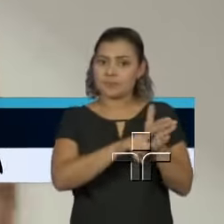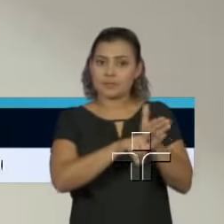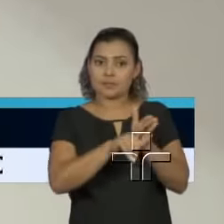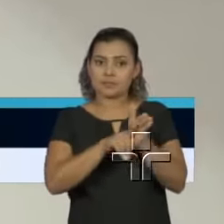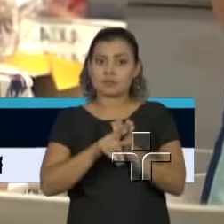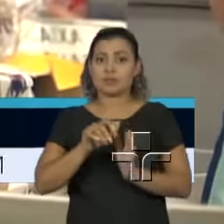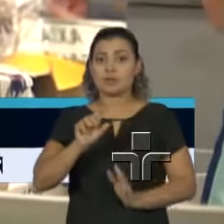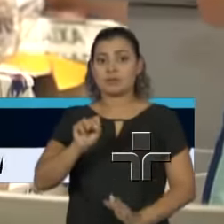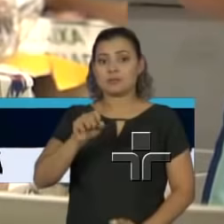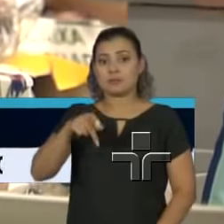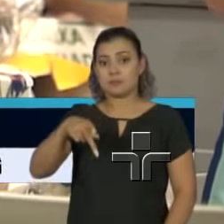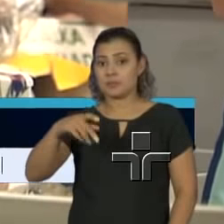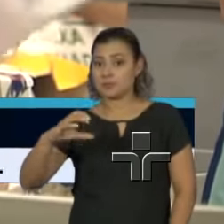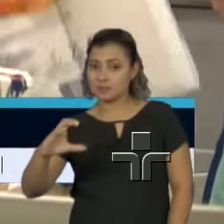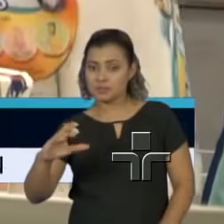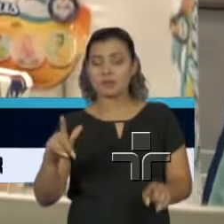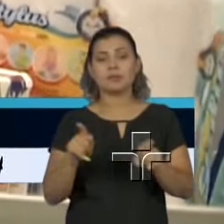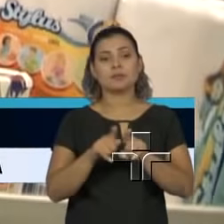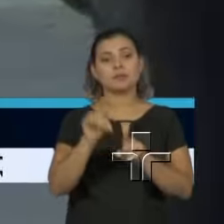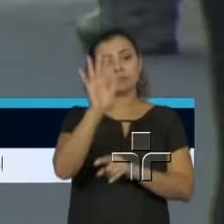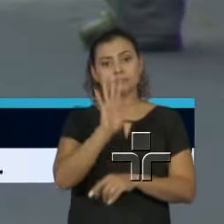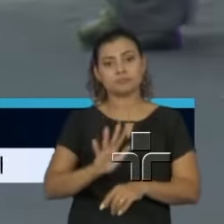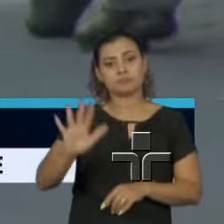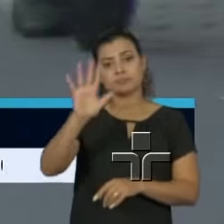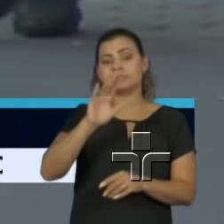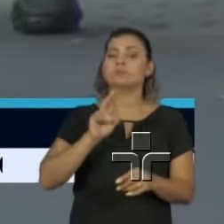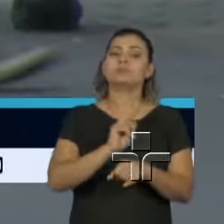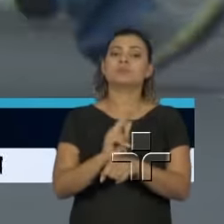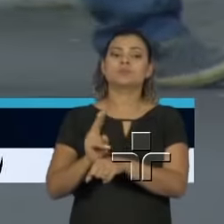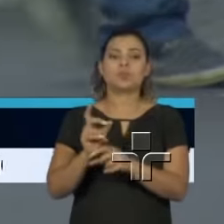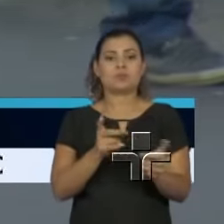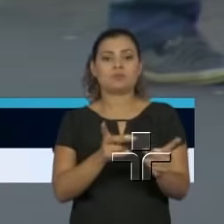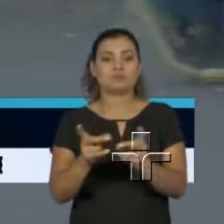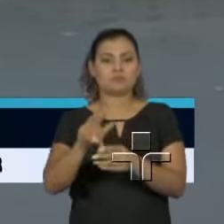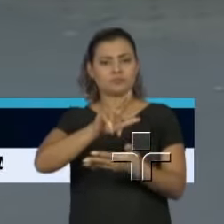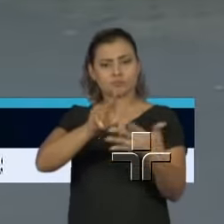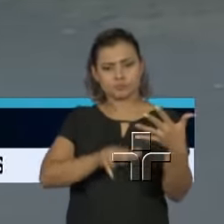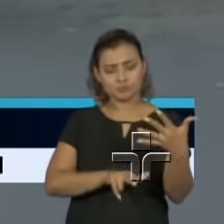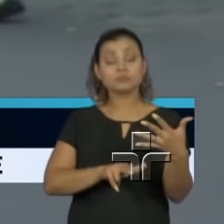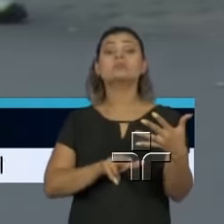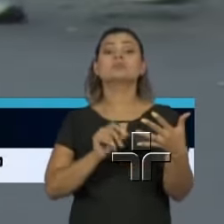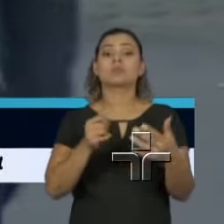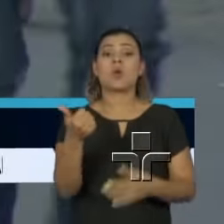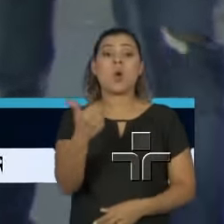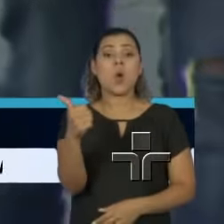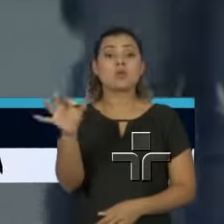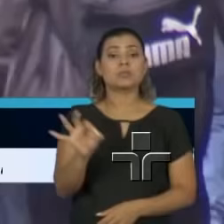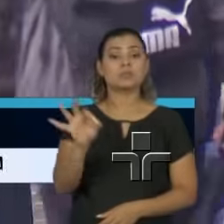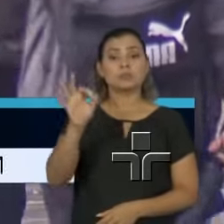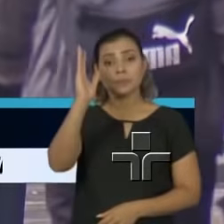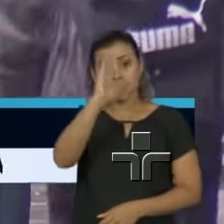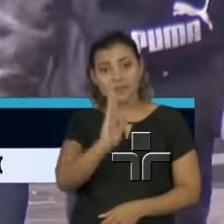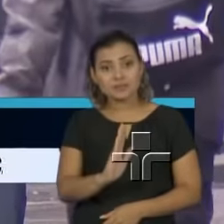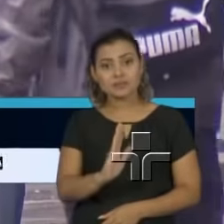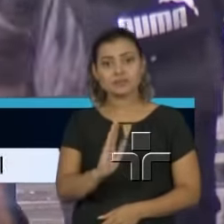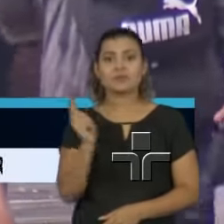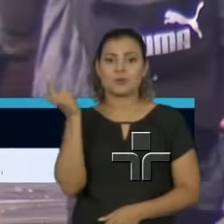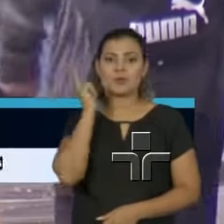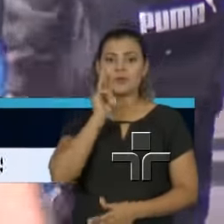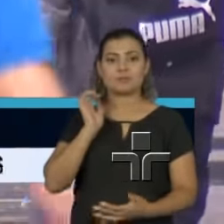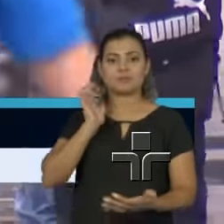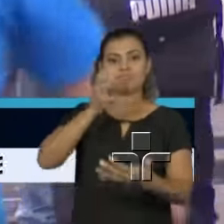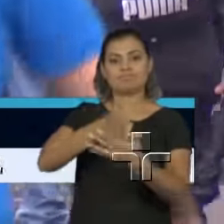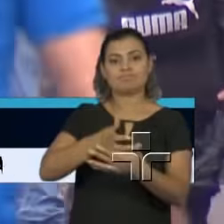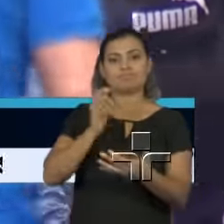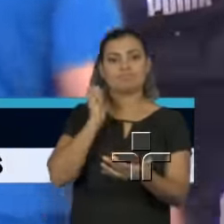pelo SPC e pela Confederação Nacional dos Dirigentes Lojistas mostrou que somente 11% dos brasileiros terão renda suficiente